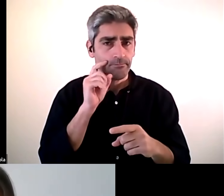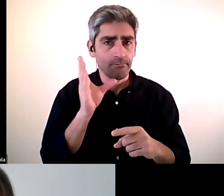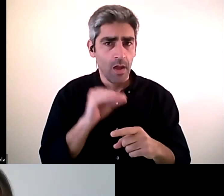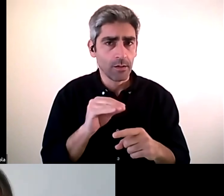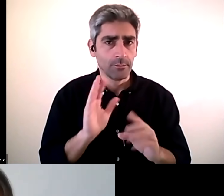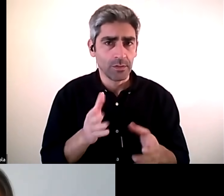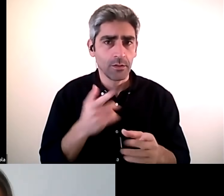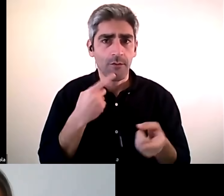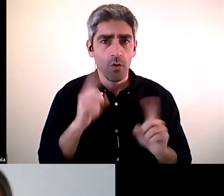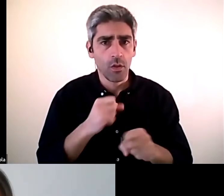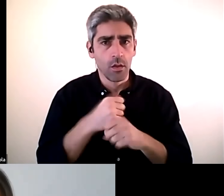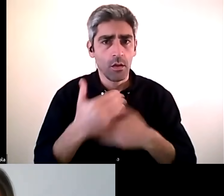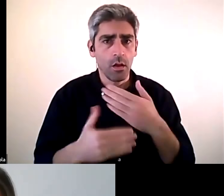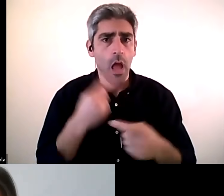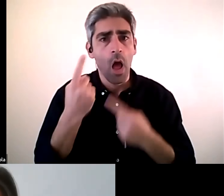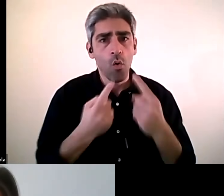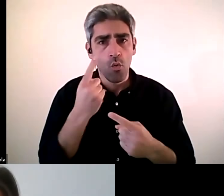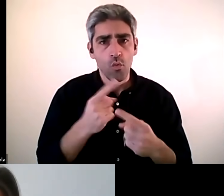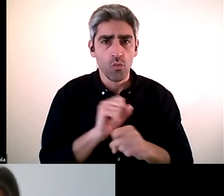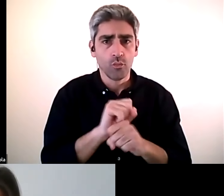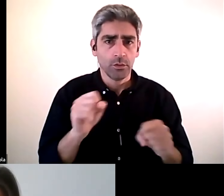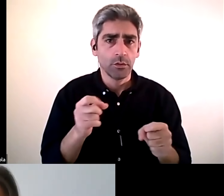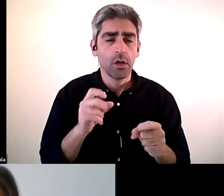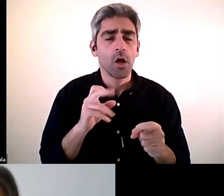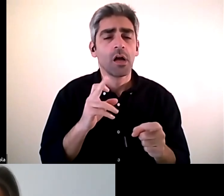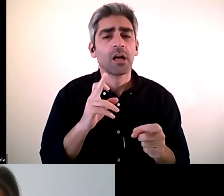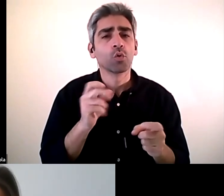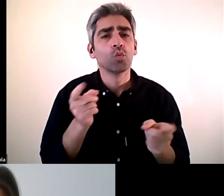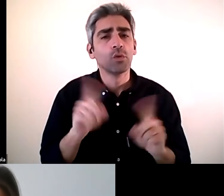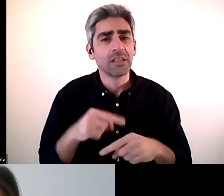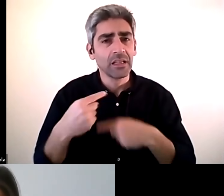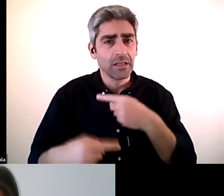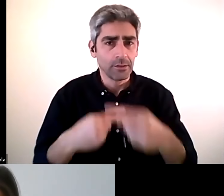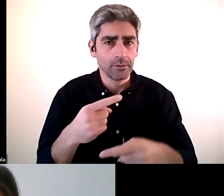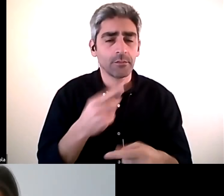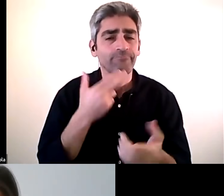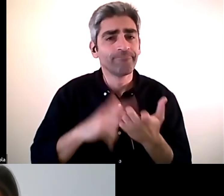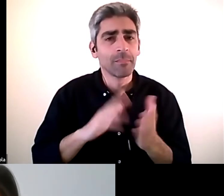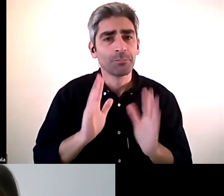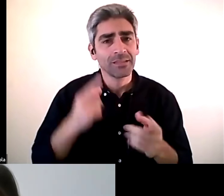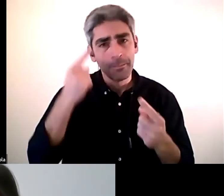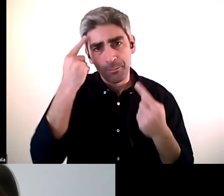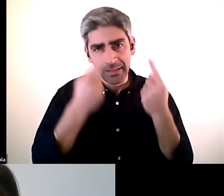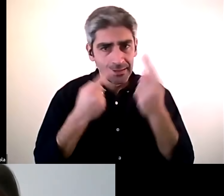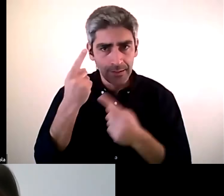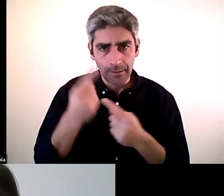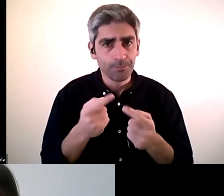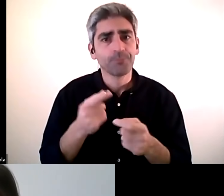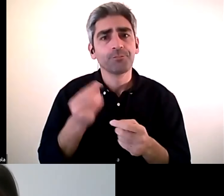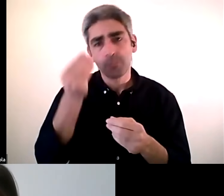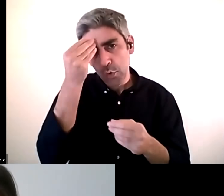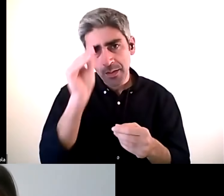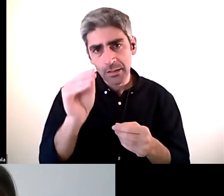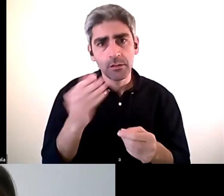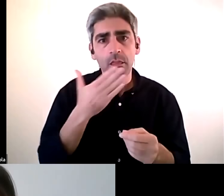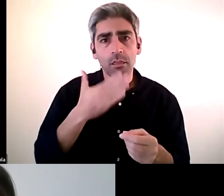para retomar algumas das rotinas. Na verdade, devemos pensar que seguir as recomendações que